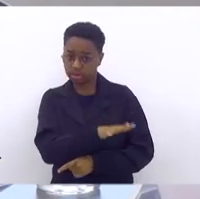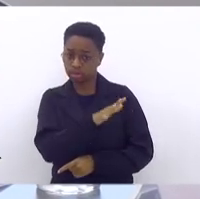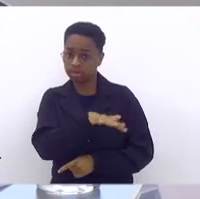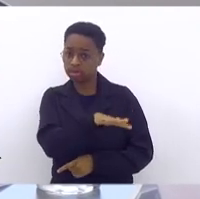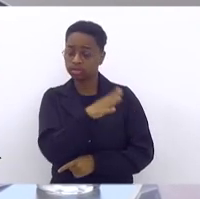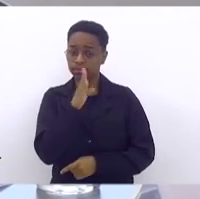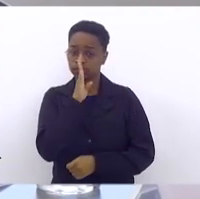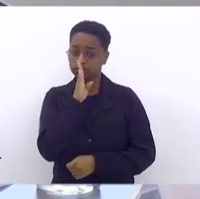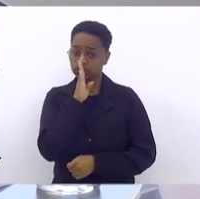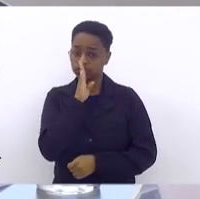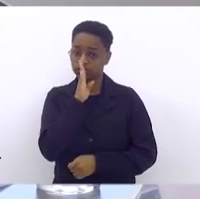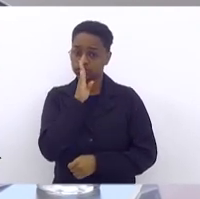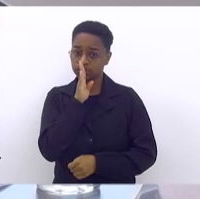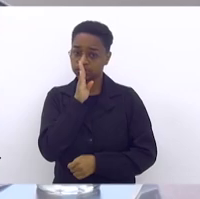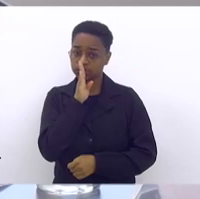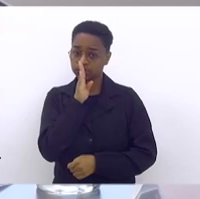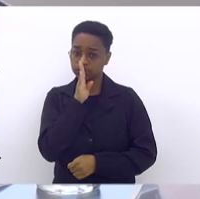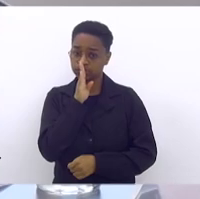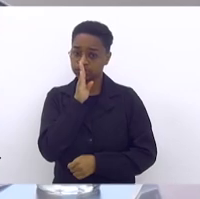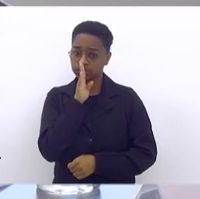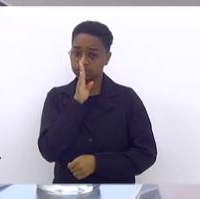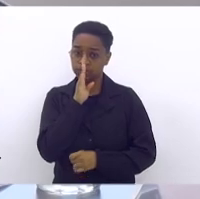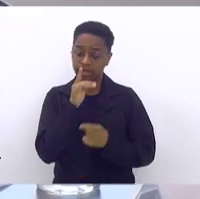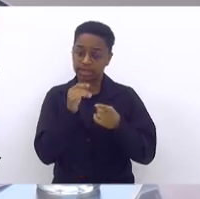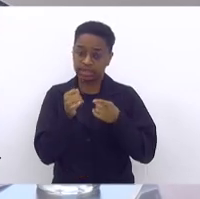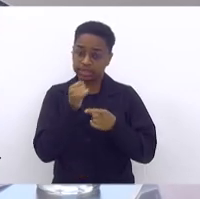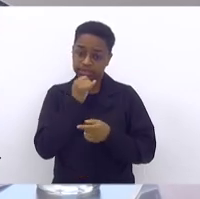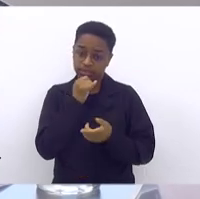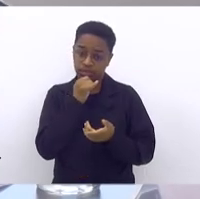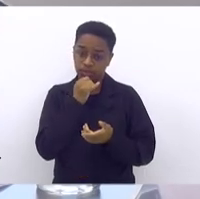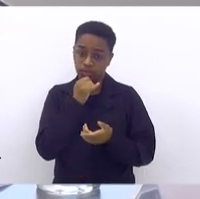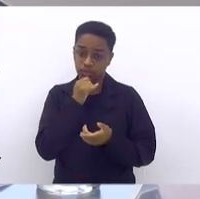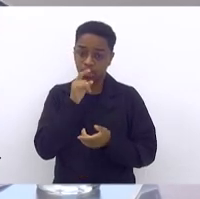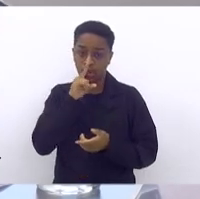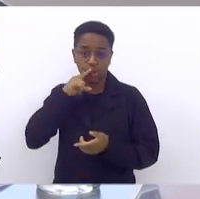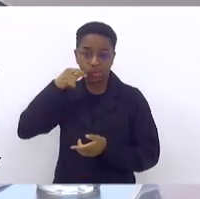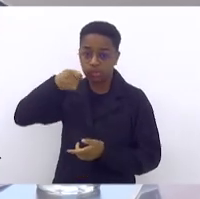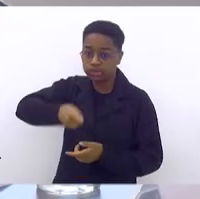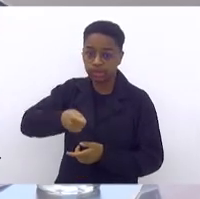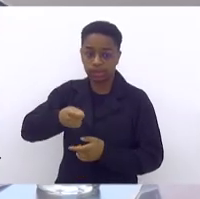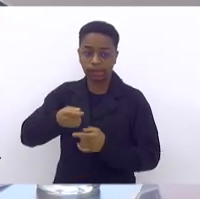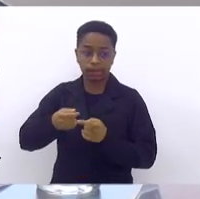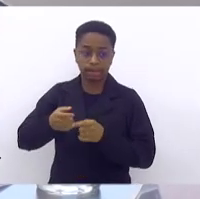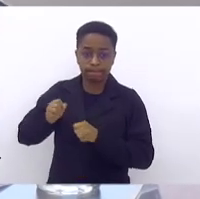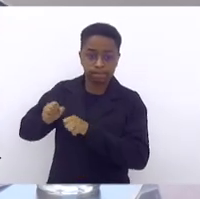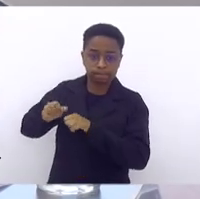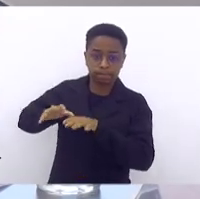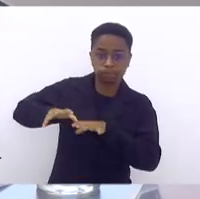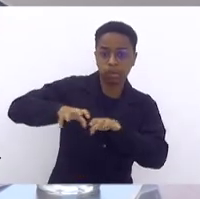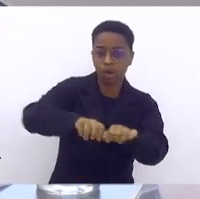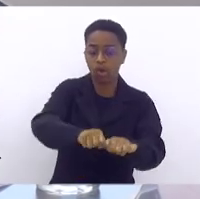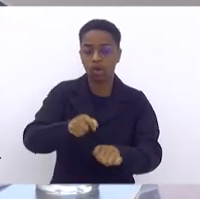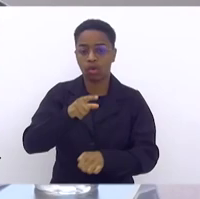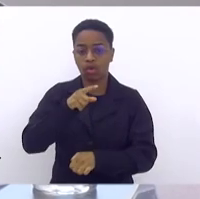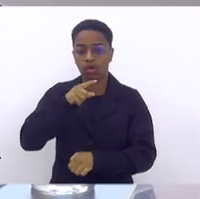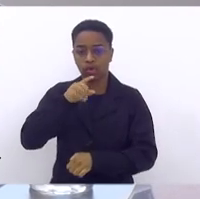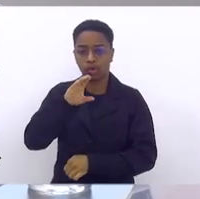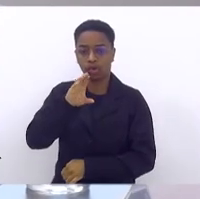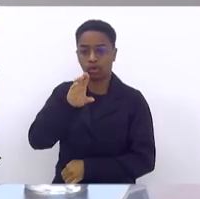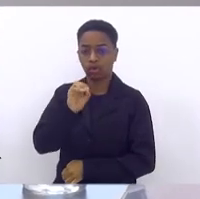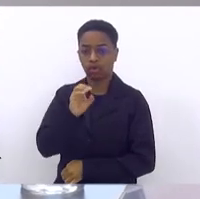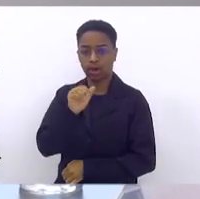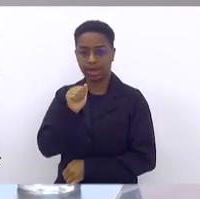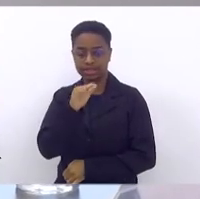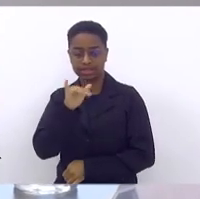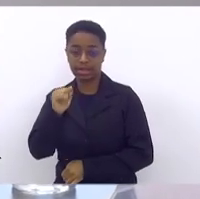relação à invasão que a Rússia fez na Croácia, ficar muda. Agora, se alguém chegar lá de esquerda e dizer que o